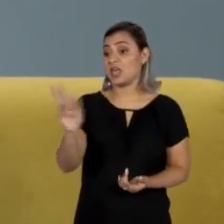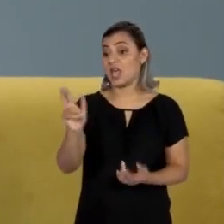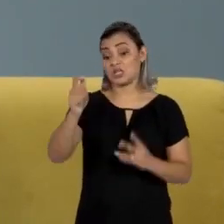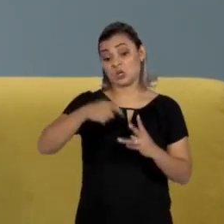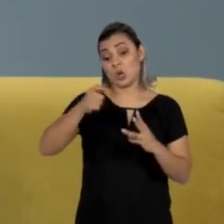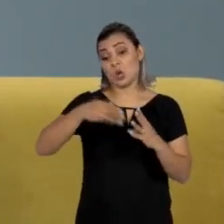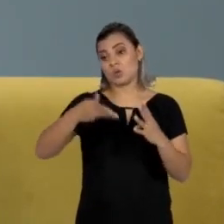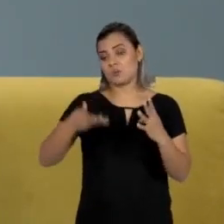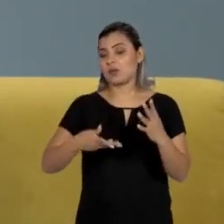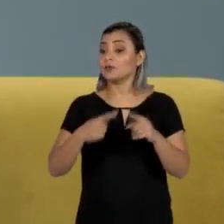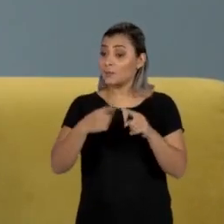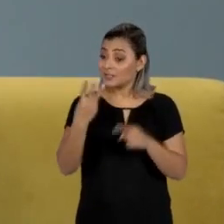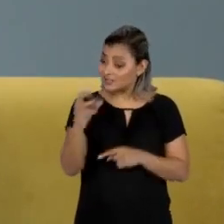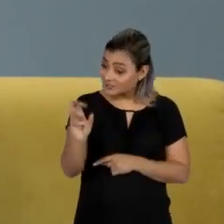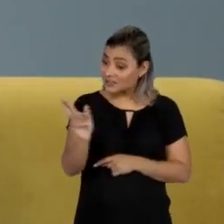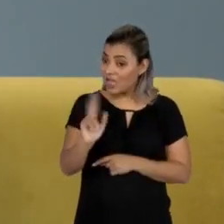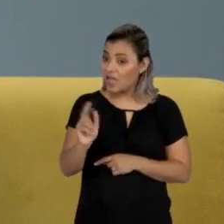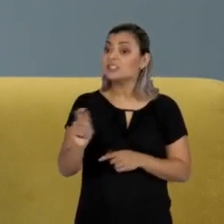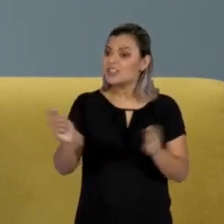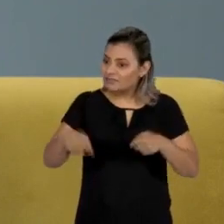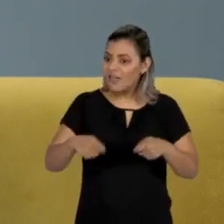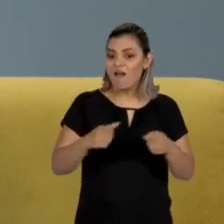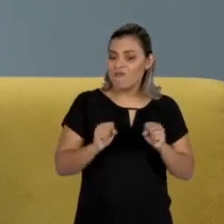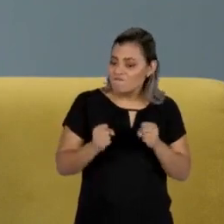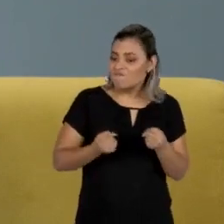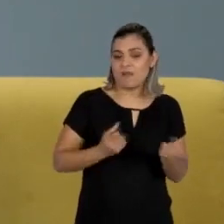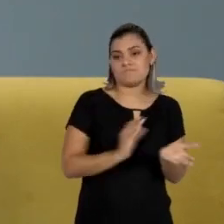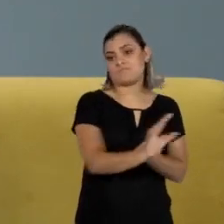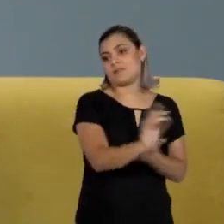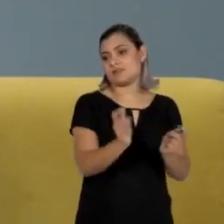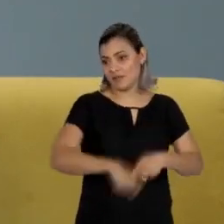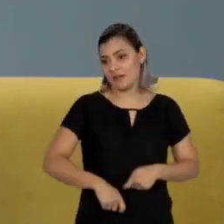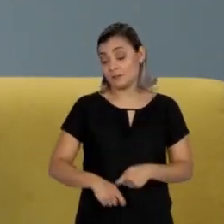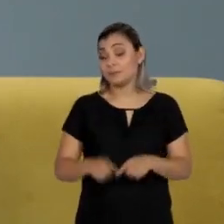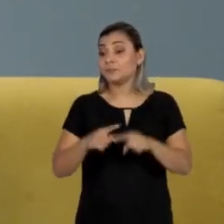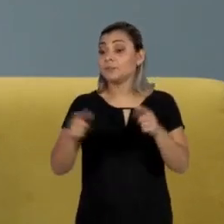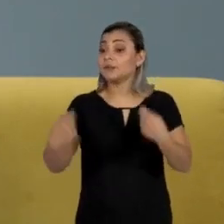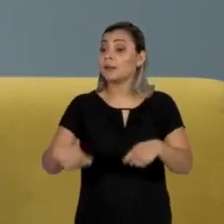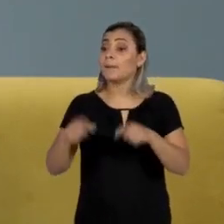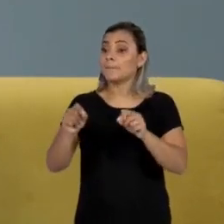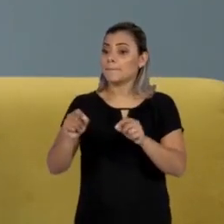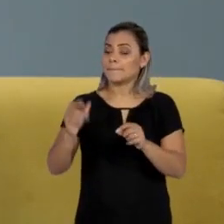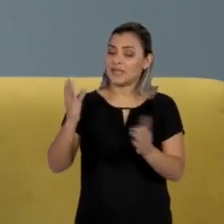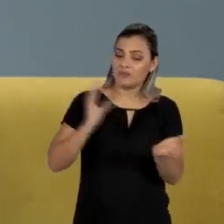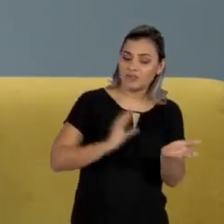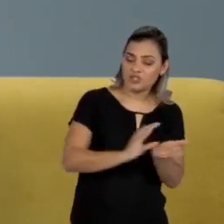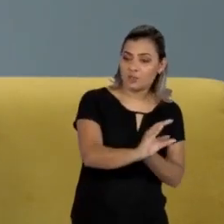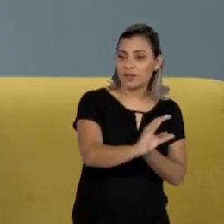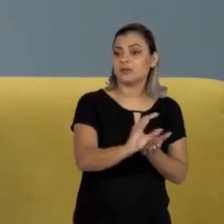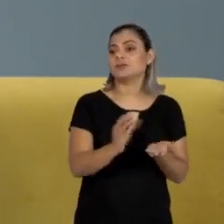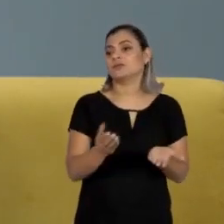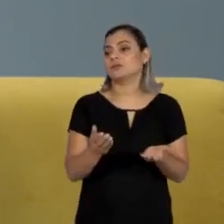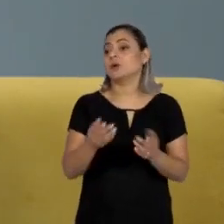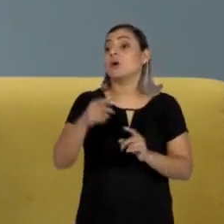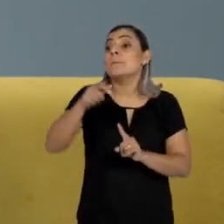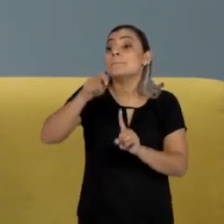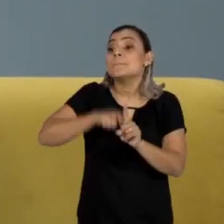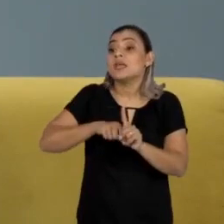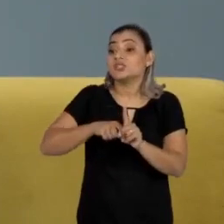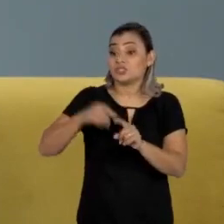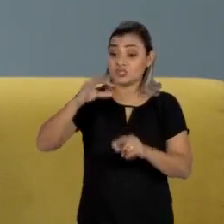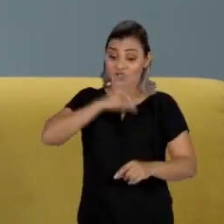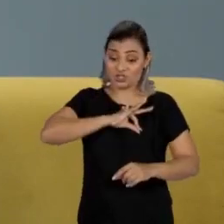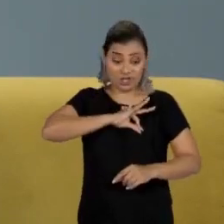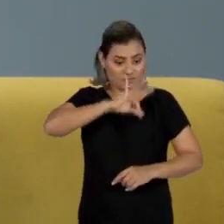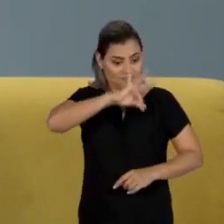mês, mas R$30 dá para fazer um esforço. Mas a gente precisa determinar o valor do investimento no começo do mês, quando o salário